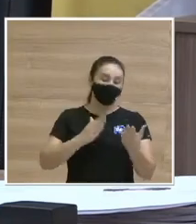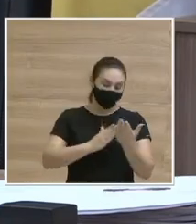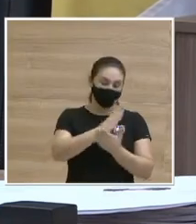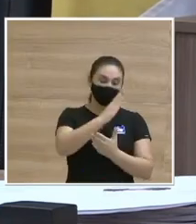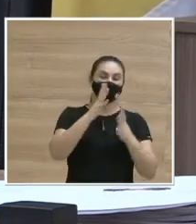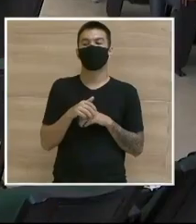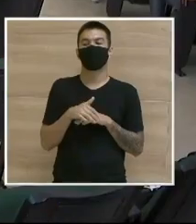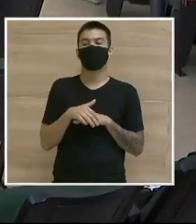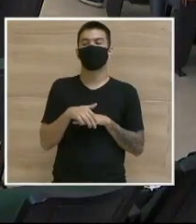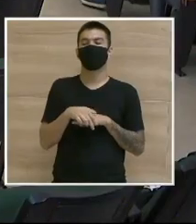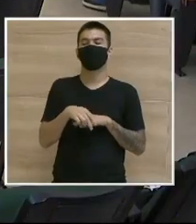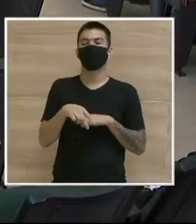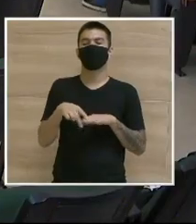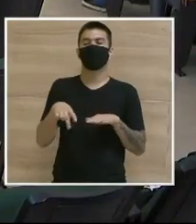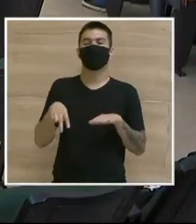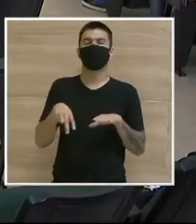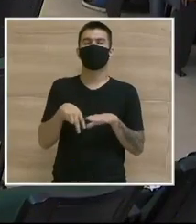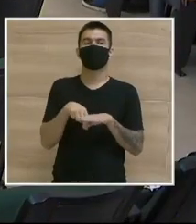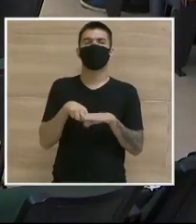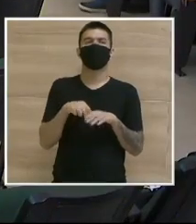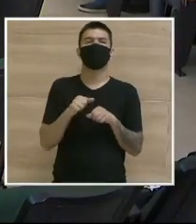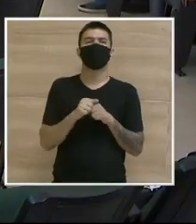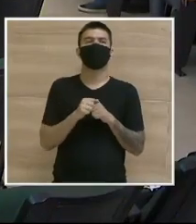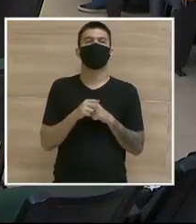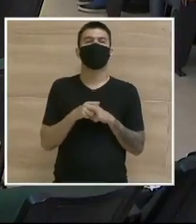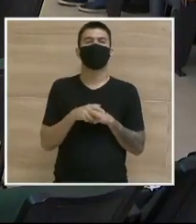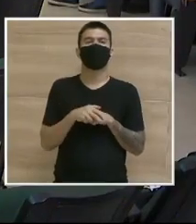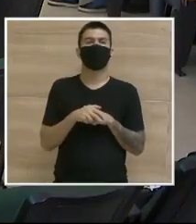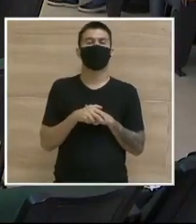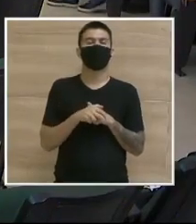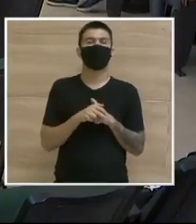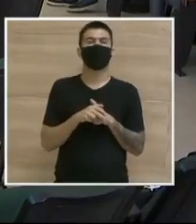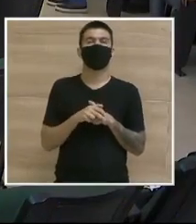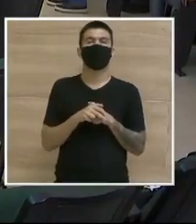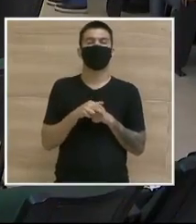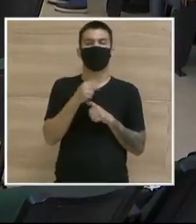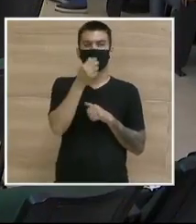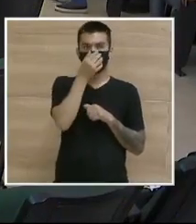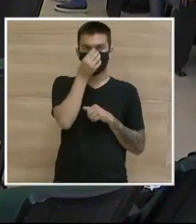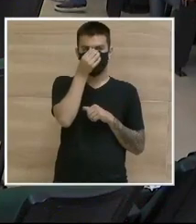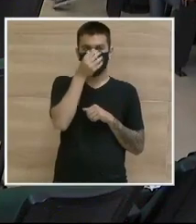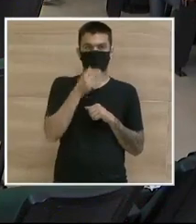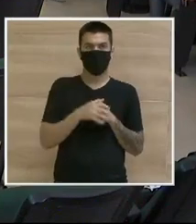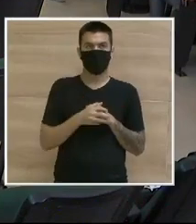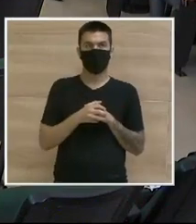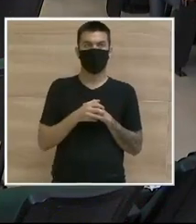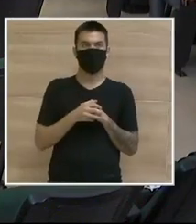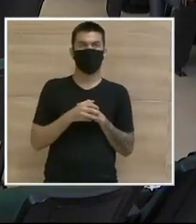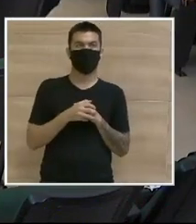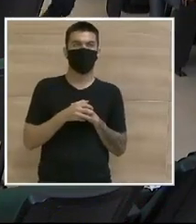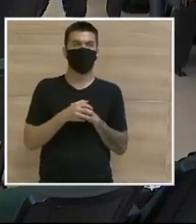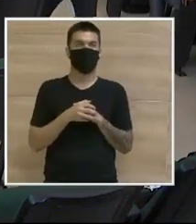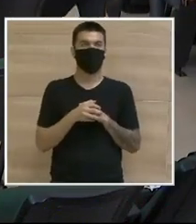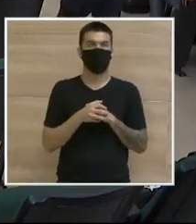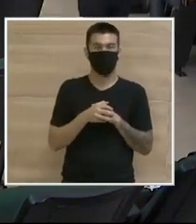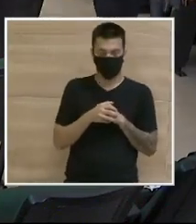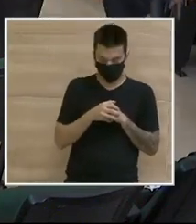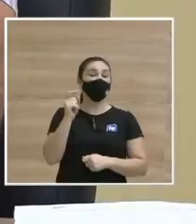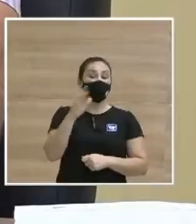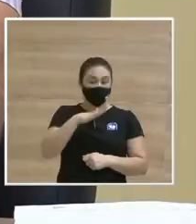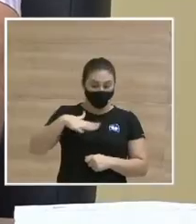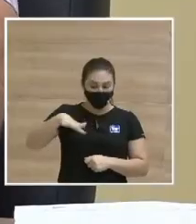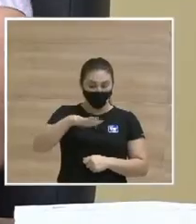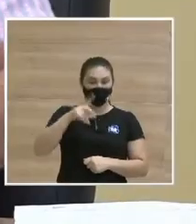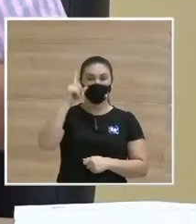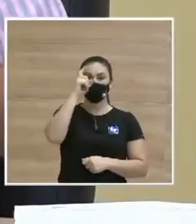por unanimidade. O pedido de abertura da comissão processante provocou reação dos vereadores. A humanidade passando por momentos dificílimos,